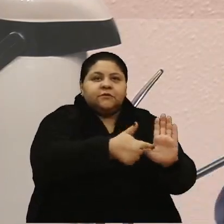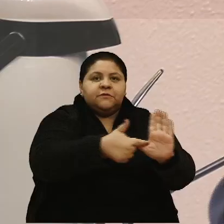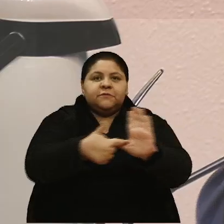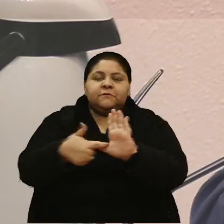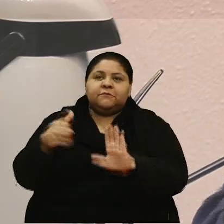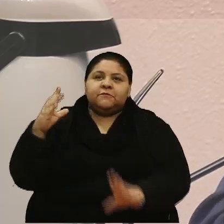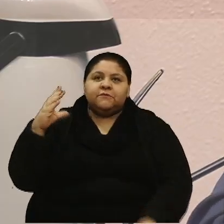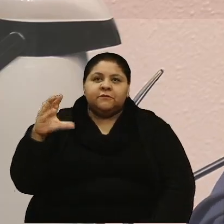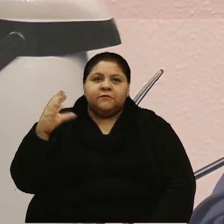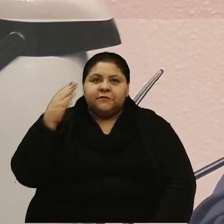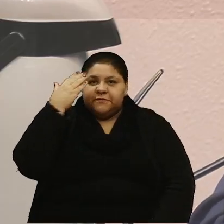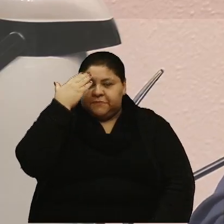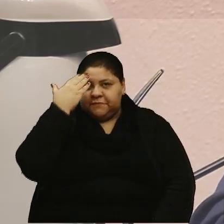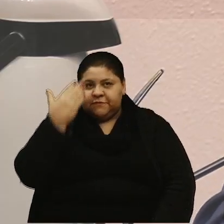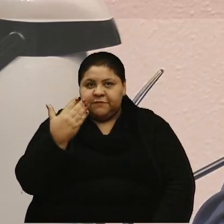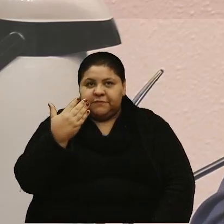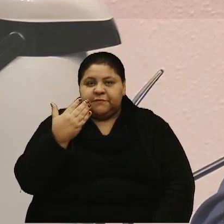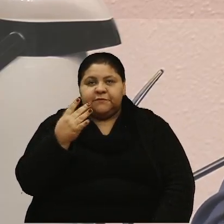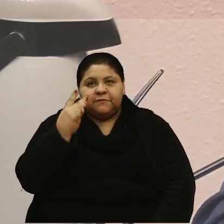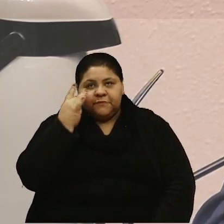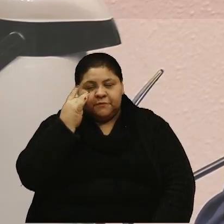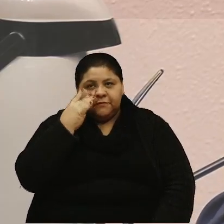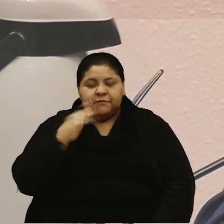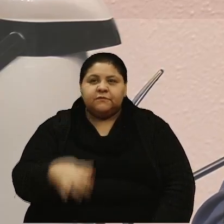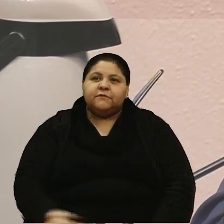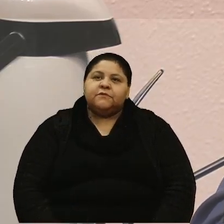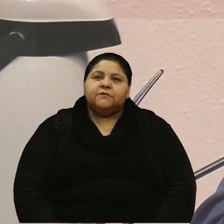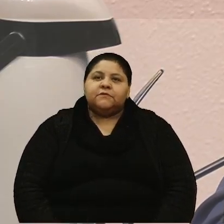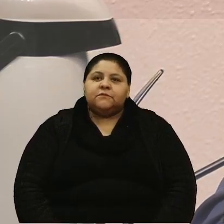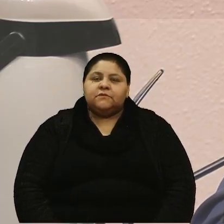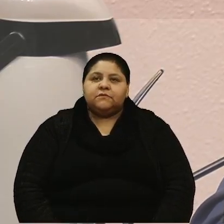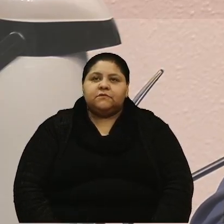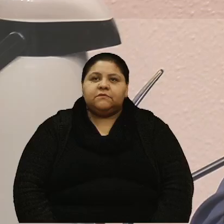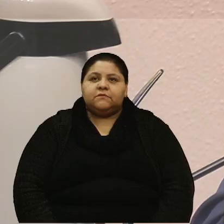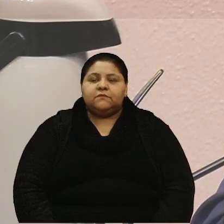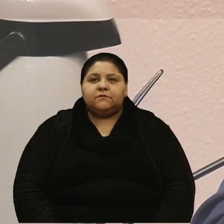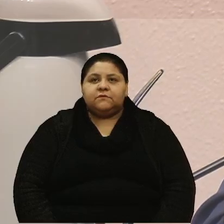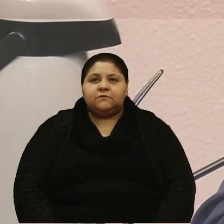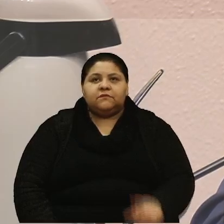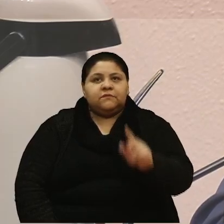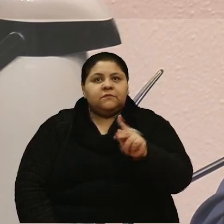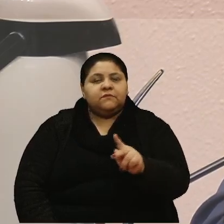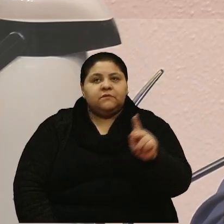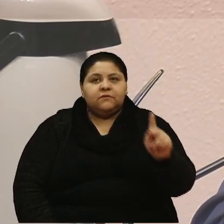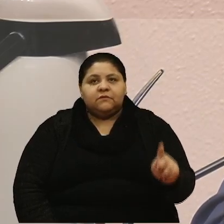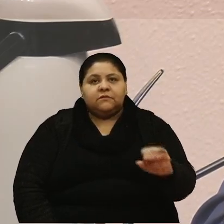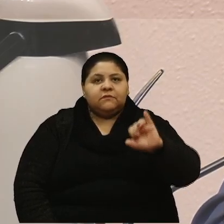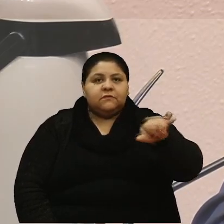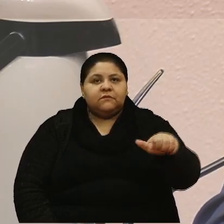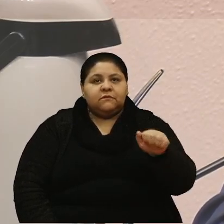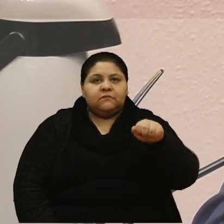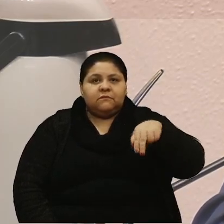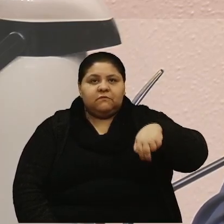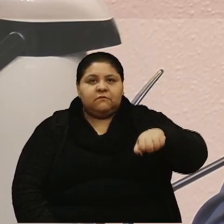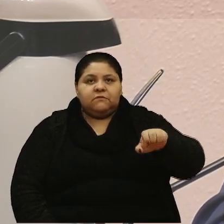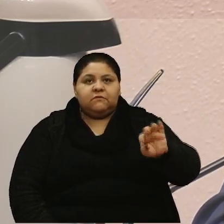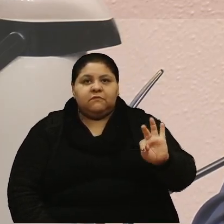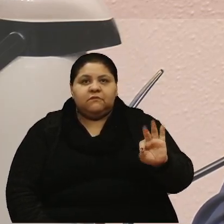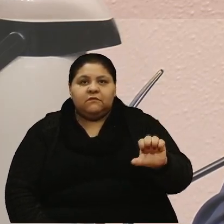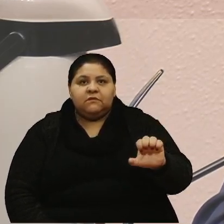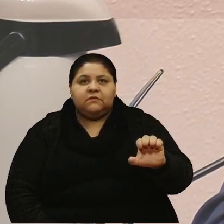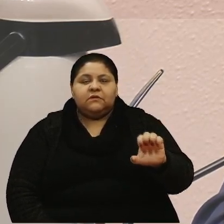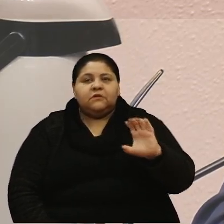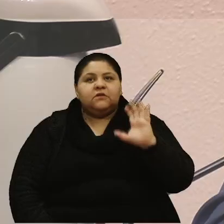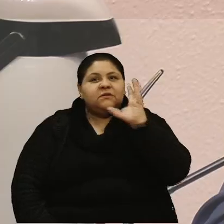científica. Agradecer a presença da professora Janete, que estava lá no